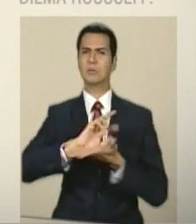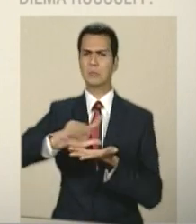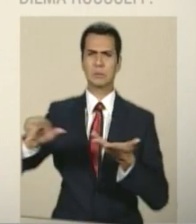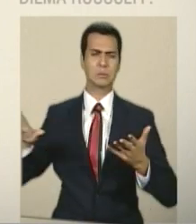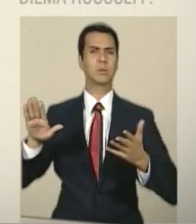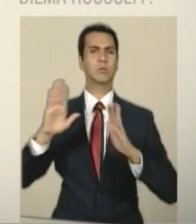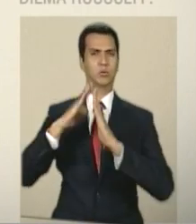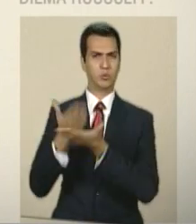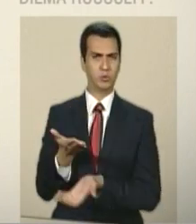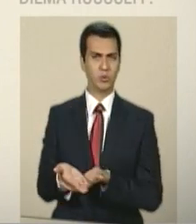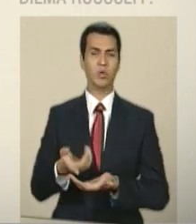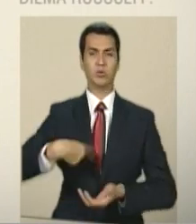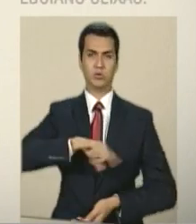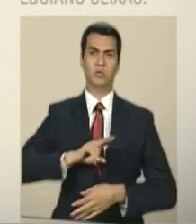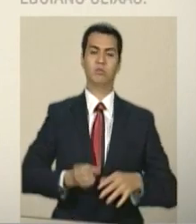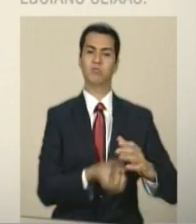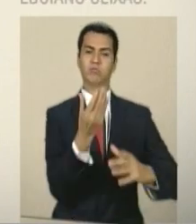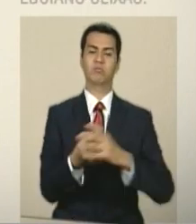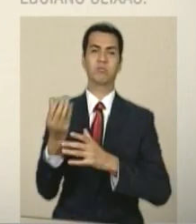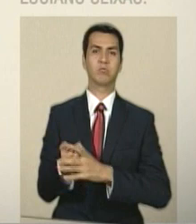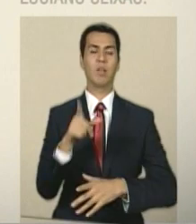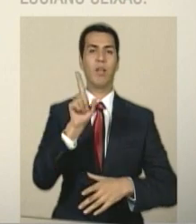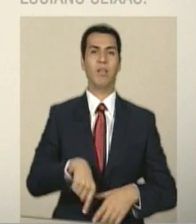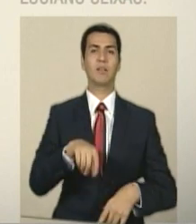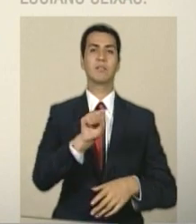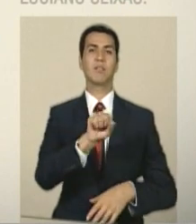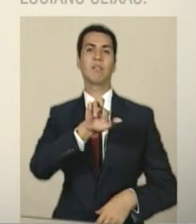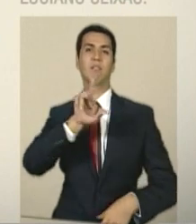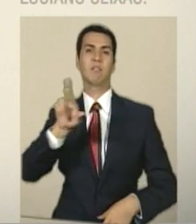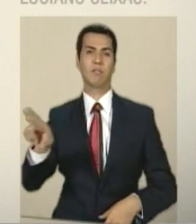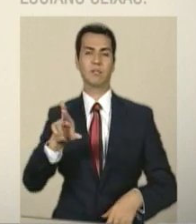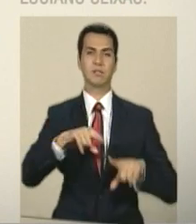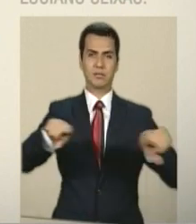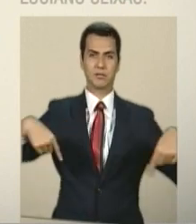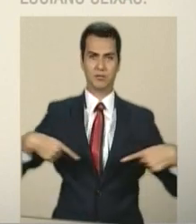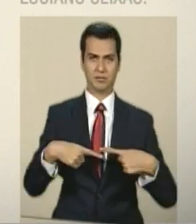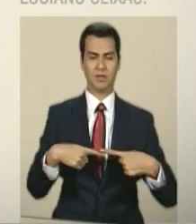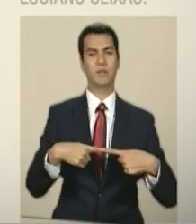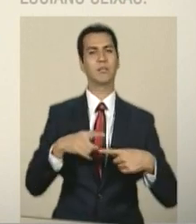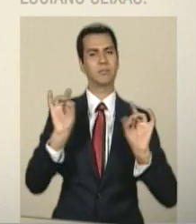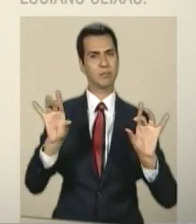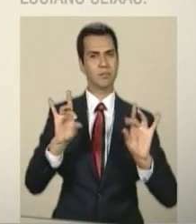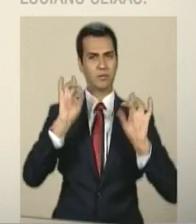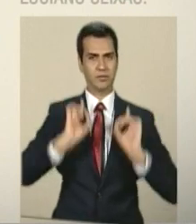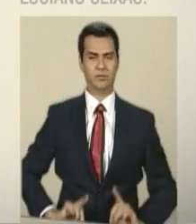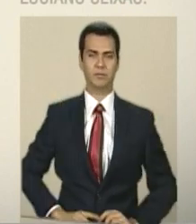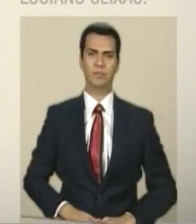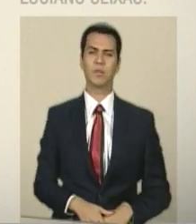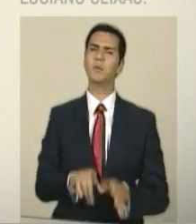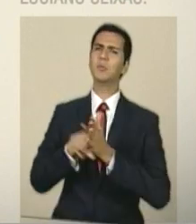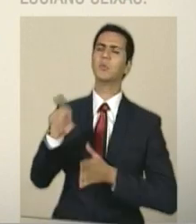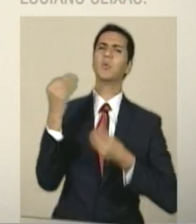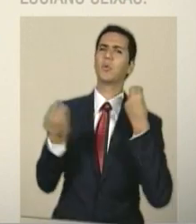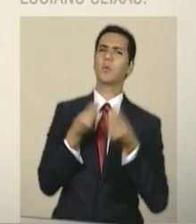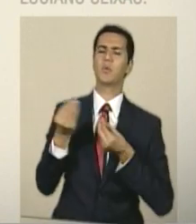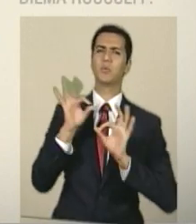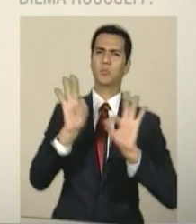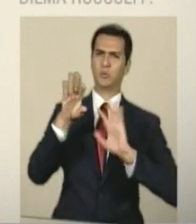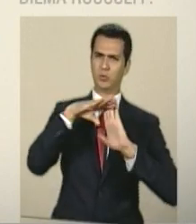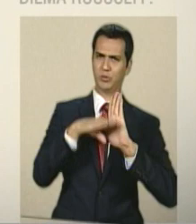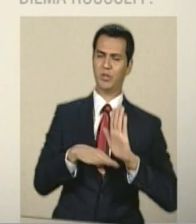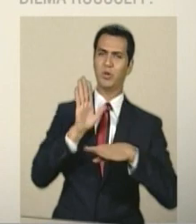recursos multifuncionais e como o governo vai ajudar o jovens e adultos com deficiência a entrarem no mercado de trabalho